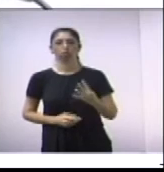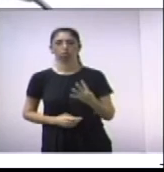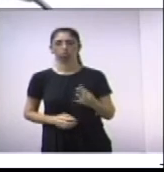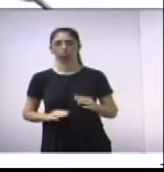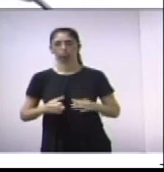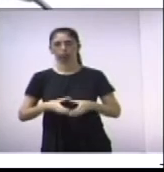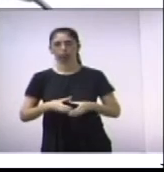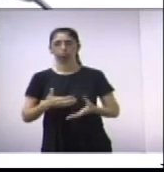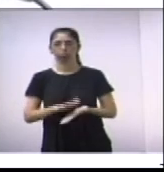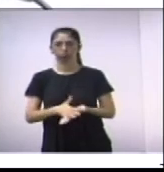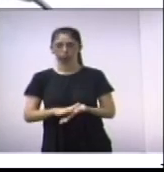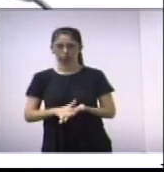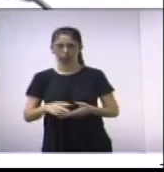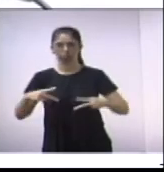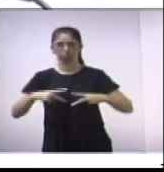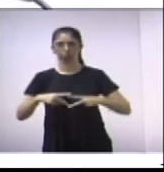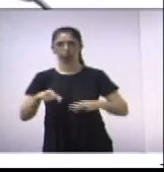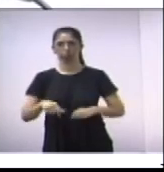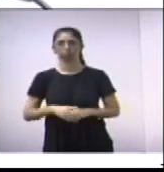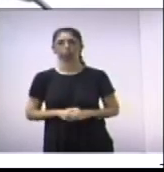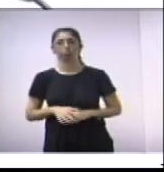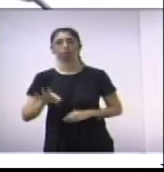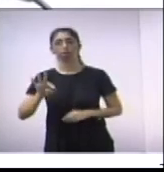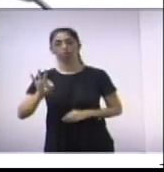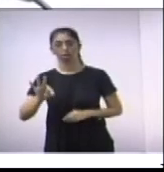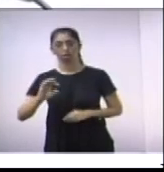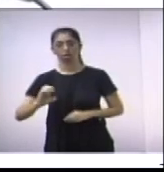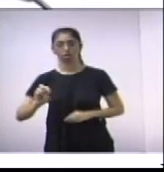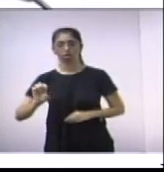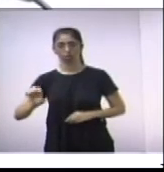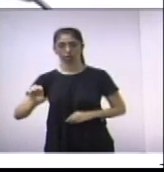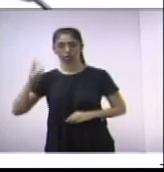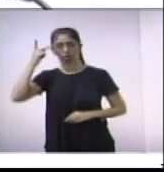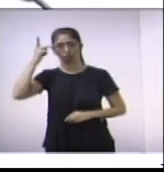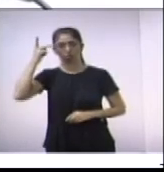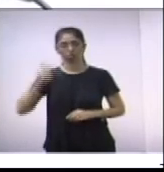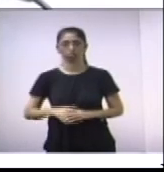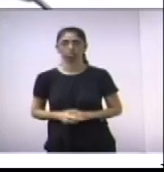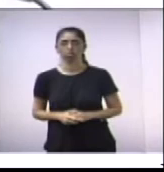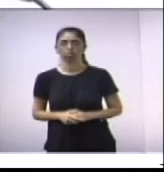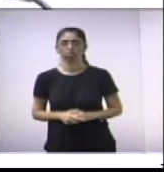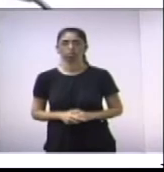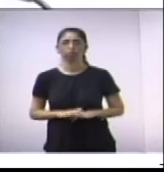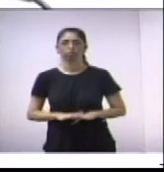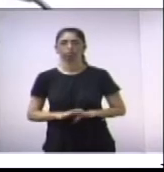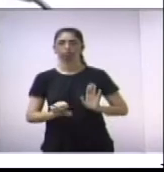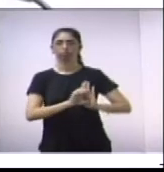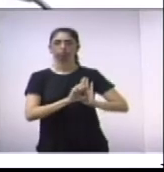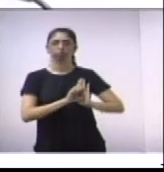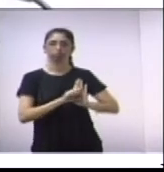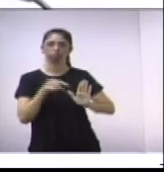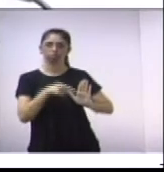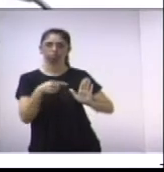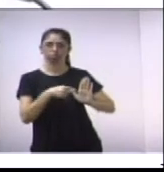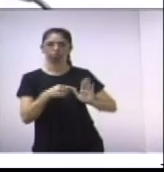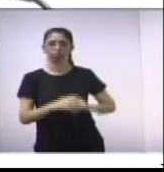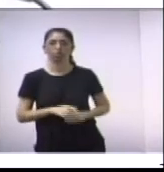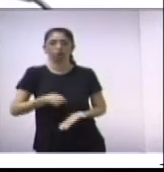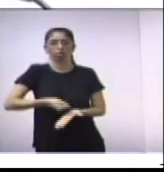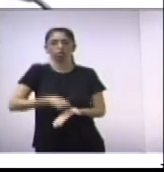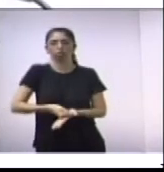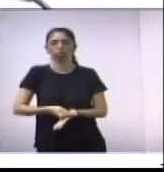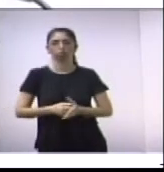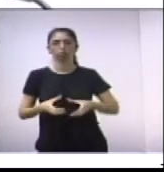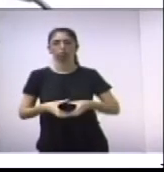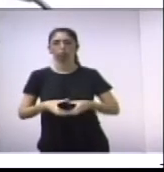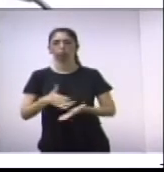estava vedada pelo Tribunal de Contas. E a ADC reconhecer que os requisitos do edital coincidentes com as exigências feitas